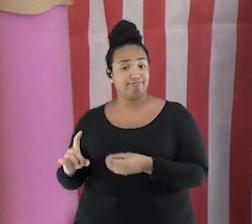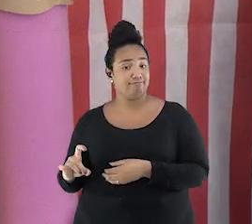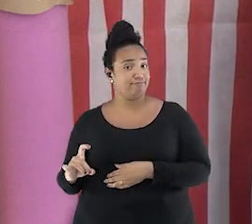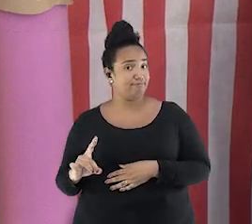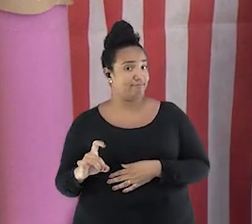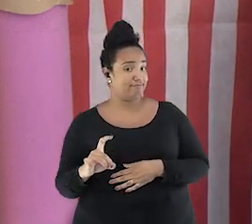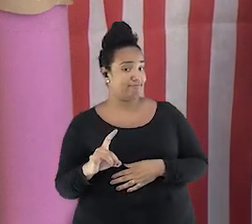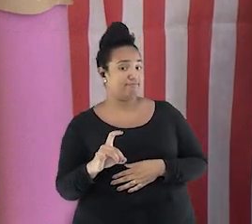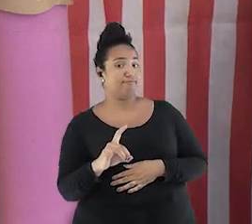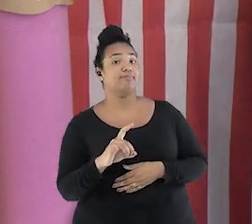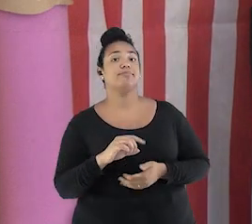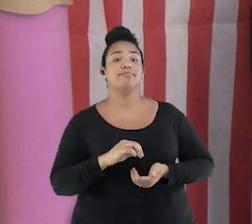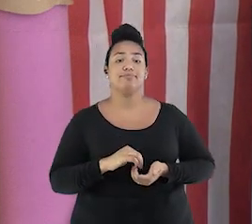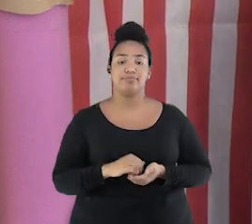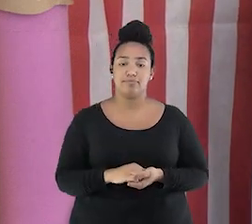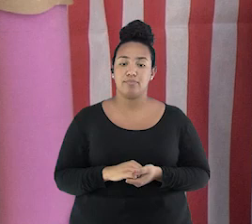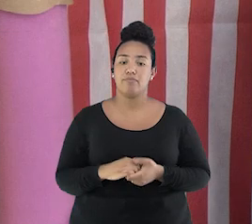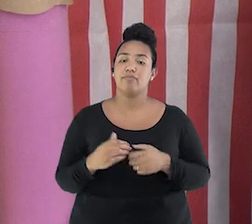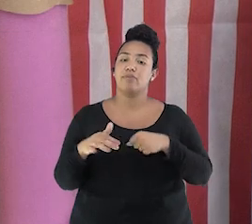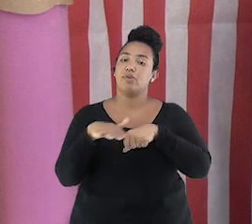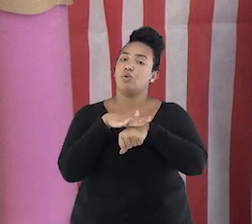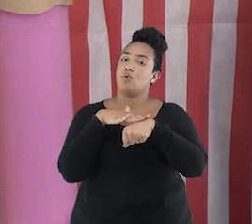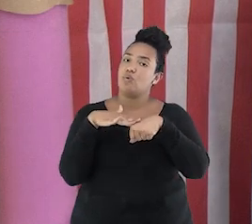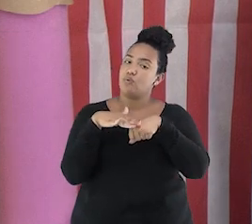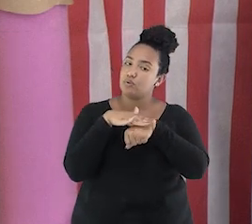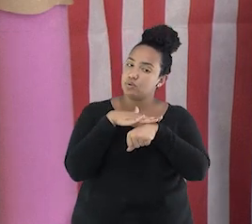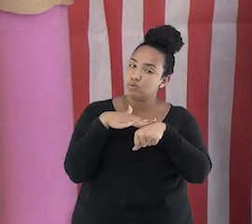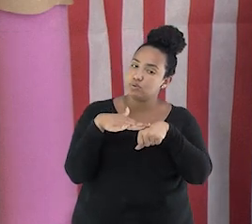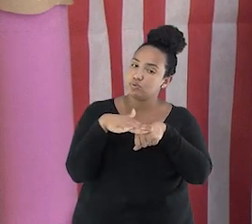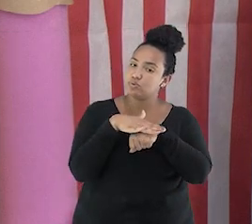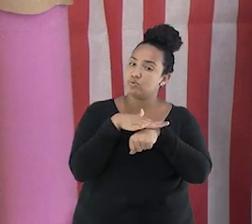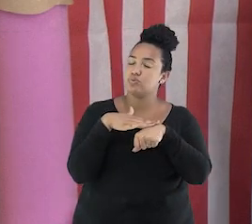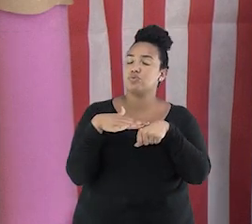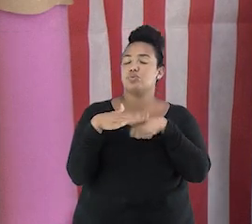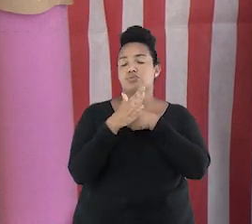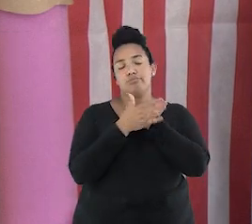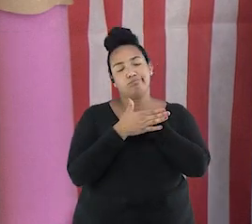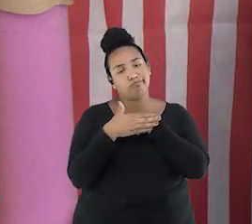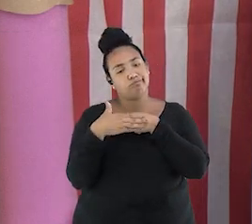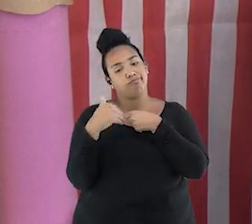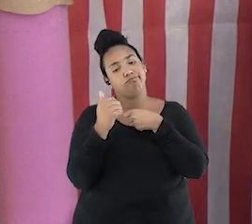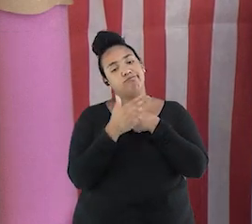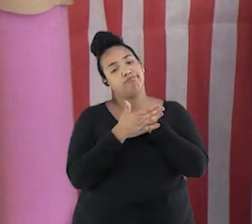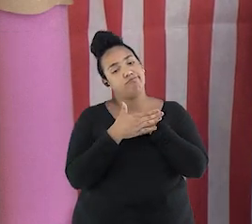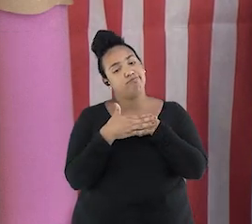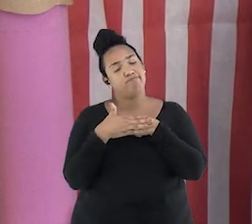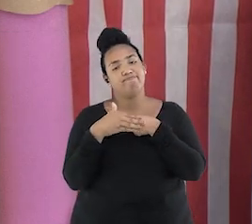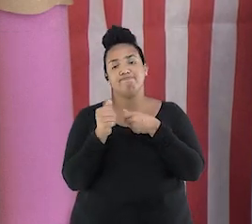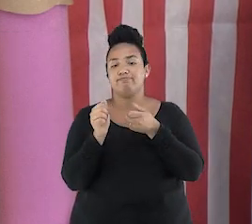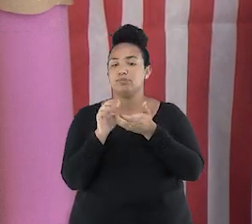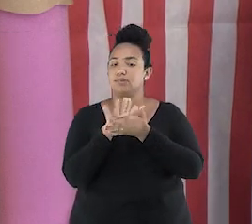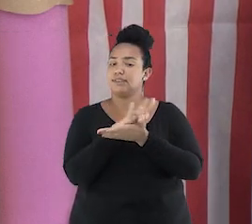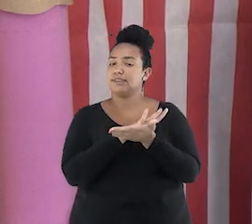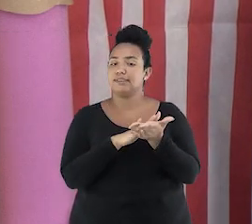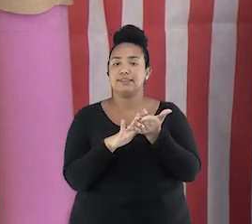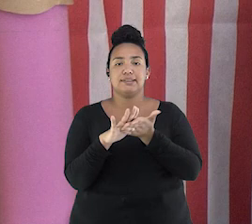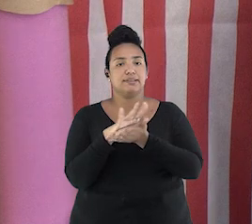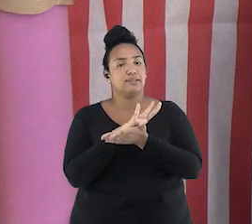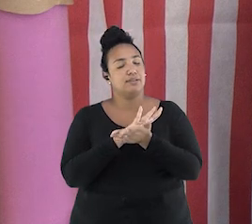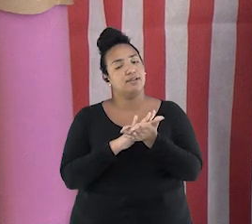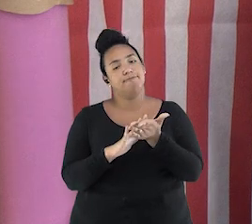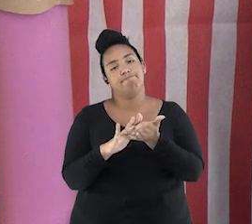Lúcia. Conversou bastante com ela, consolava e nada. Lúcia já vou